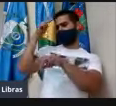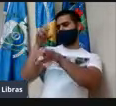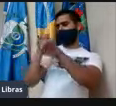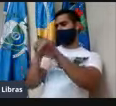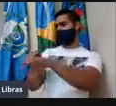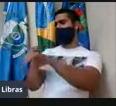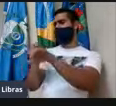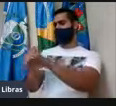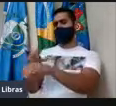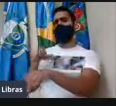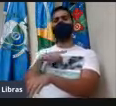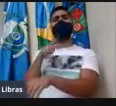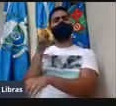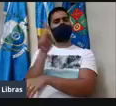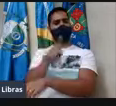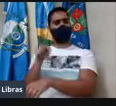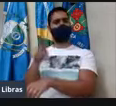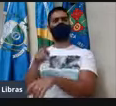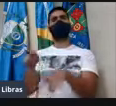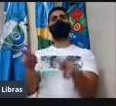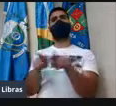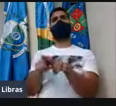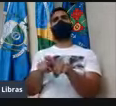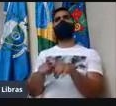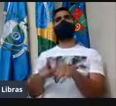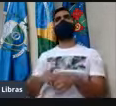começou, né,